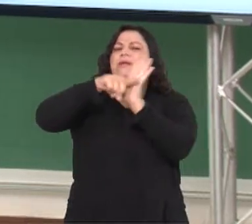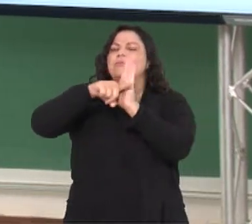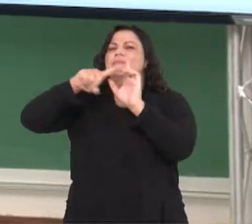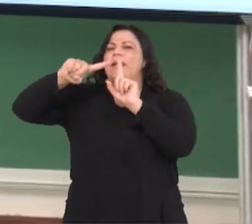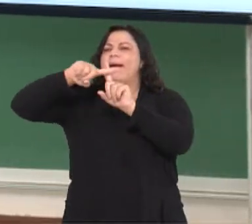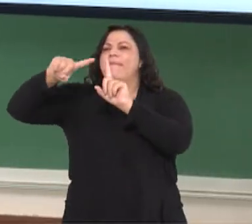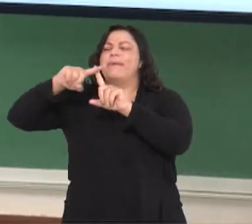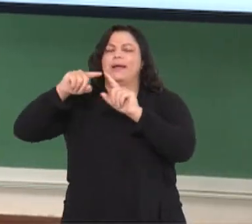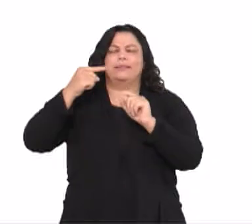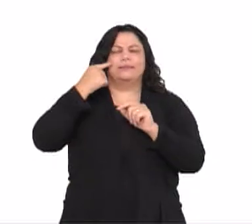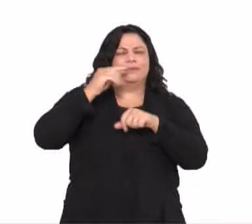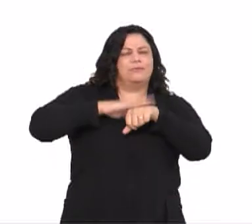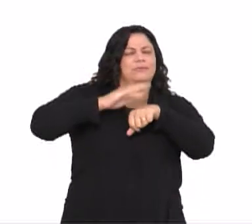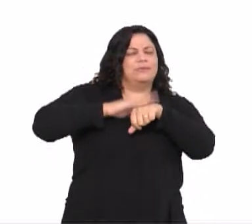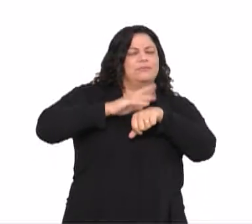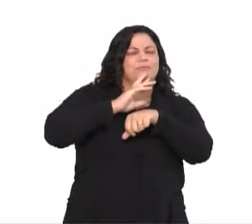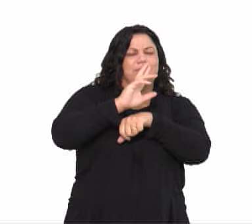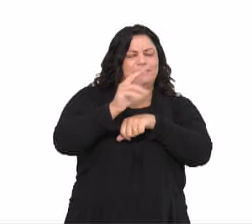esses exercícios. Bom trabalho.